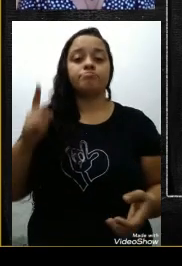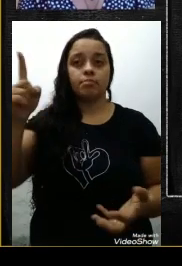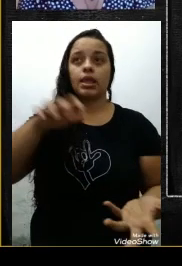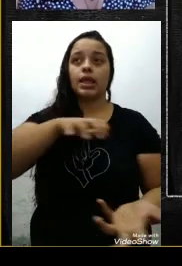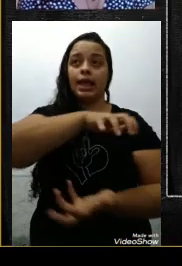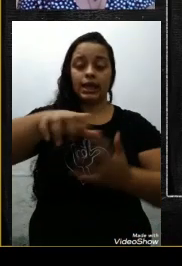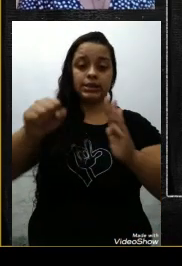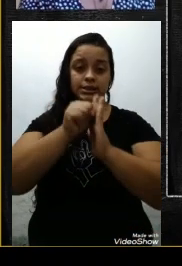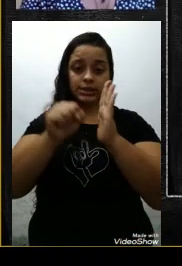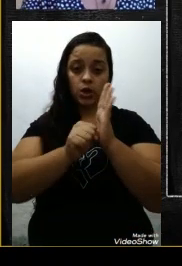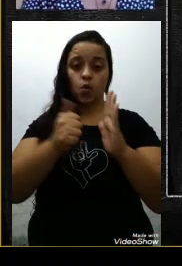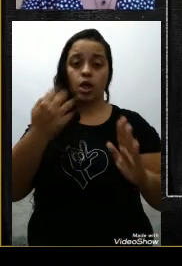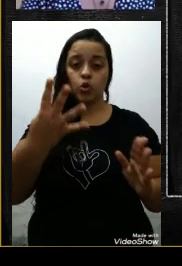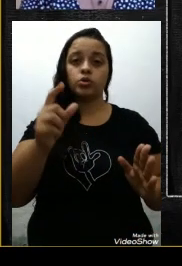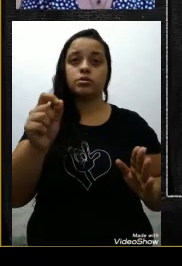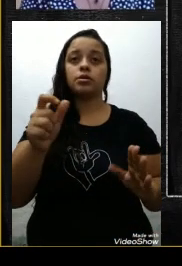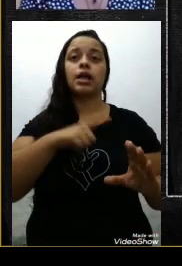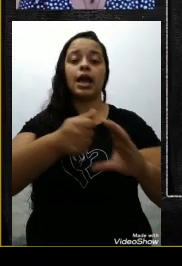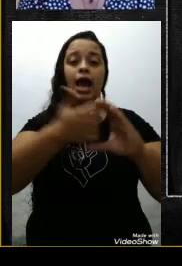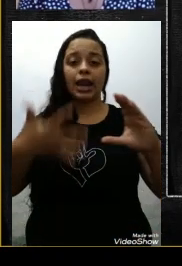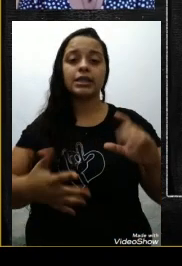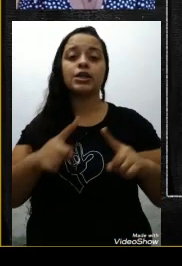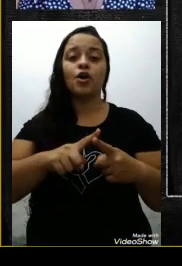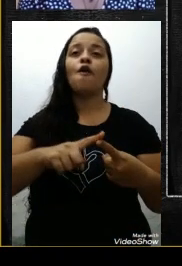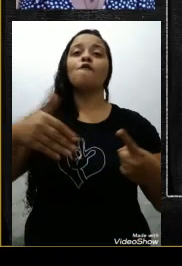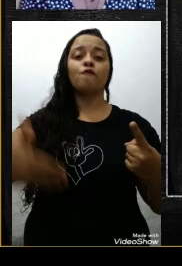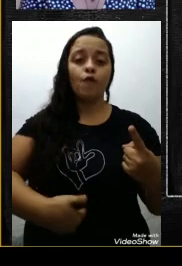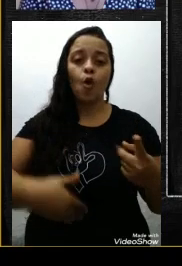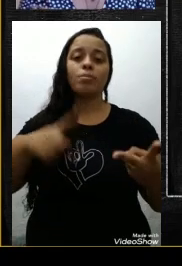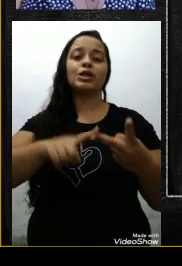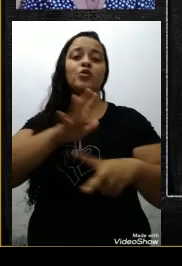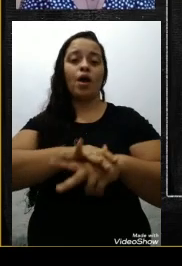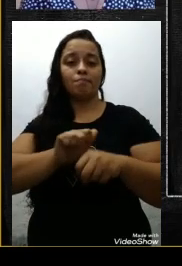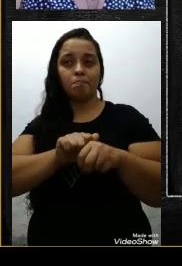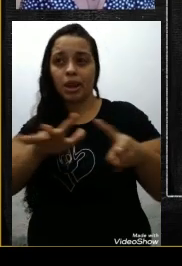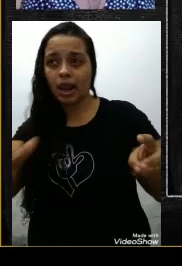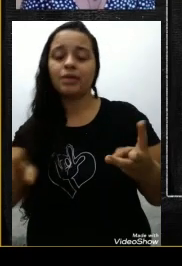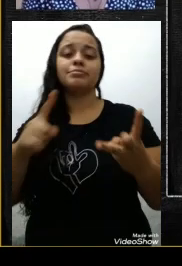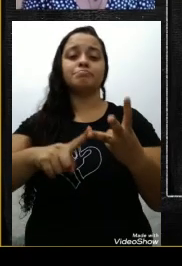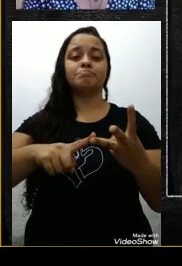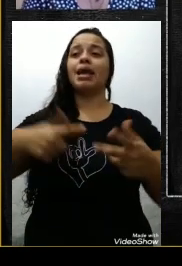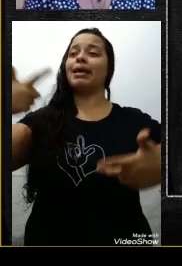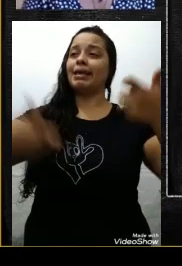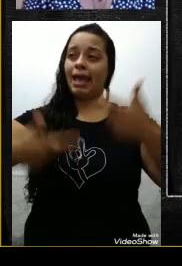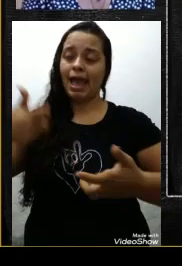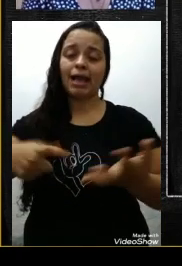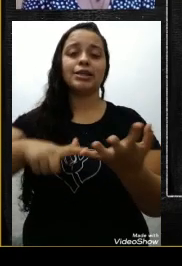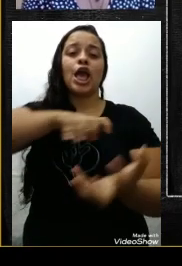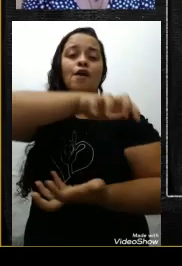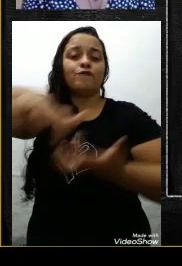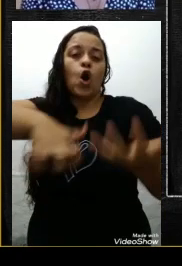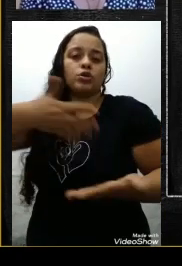Então, retomando, a crise do século XIV é caracterizada pelas fomes e pelas epidemias,